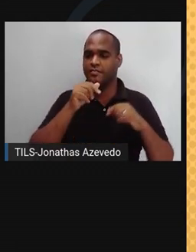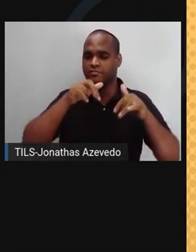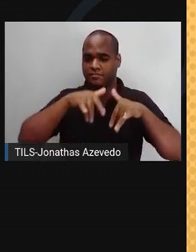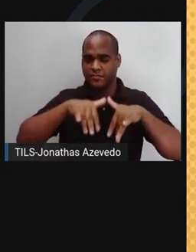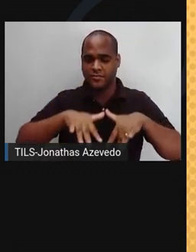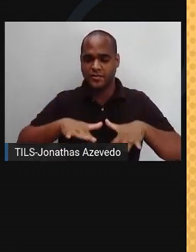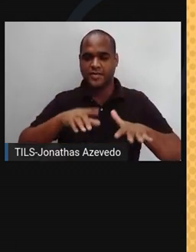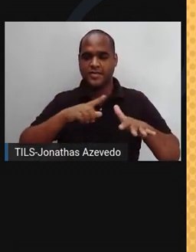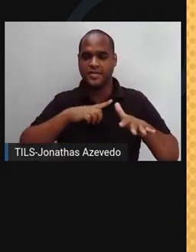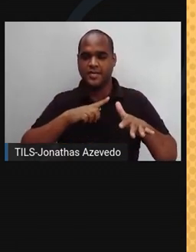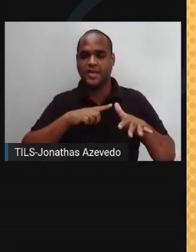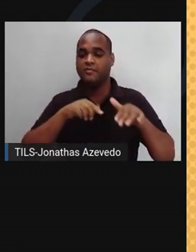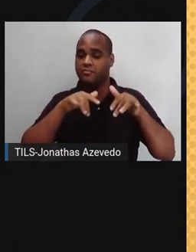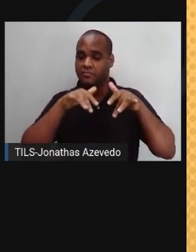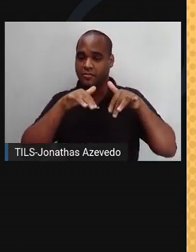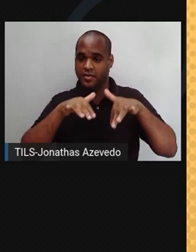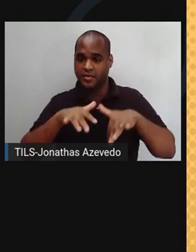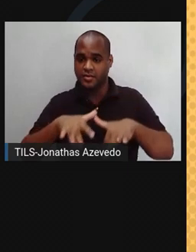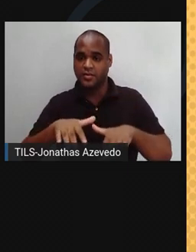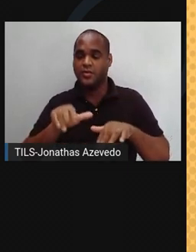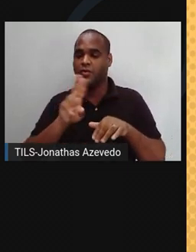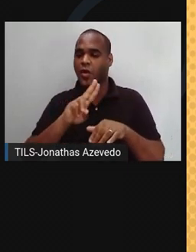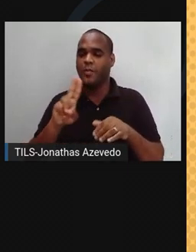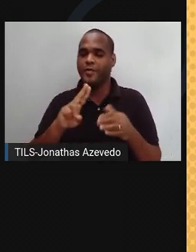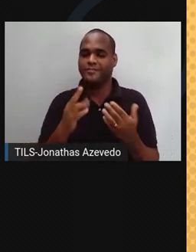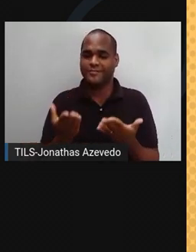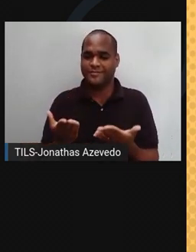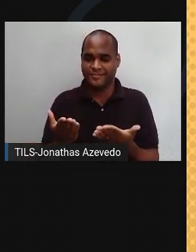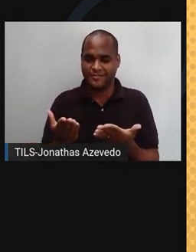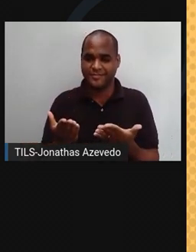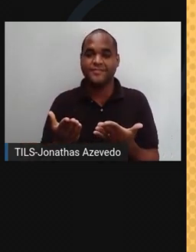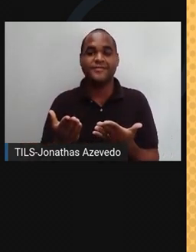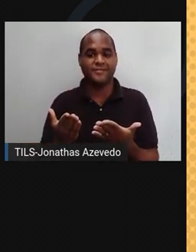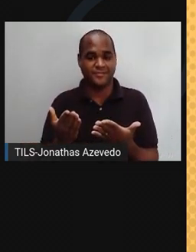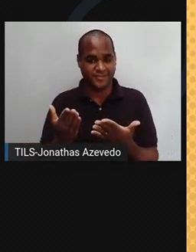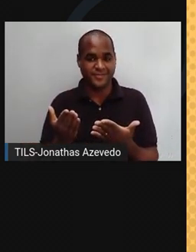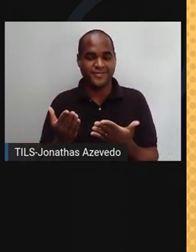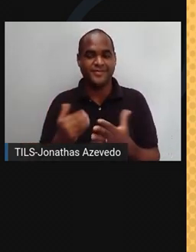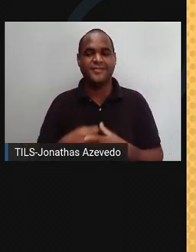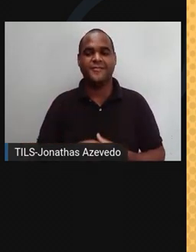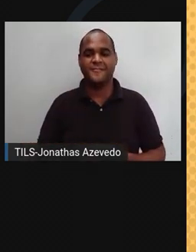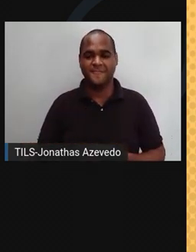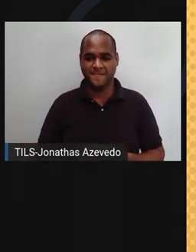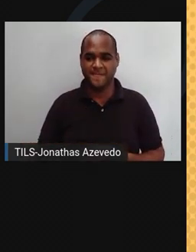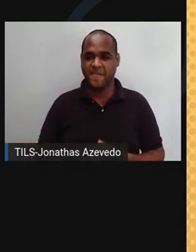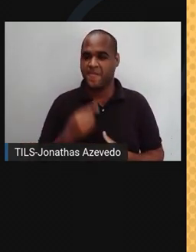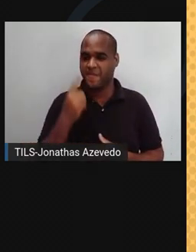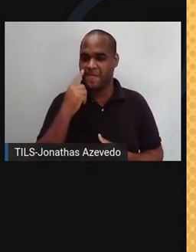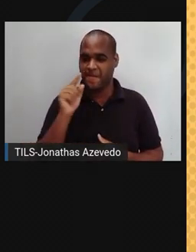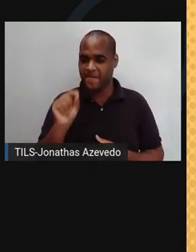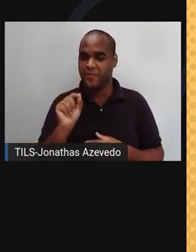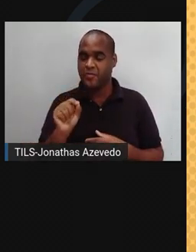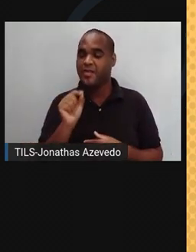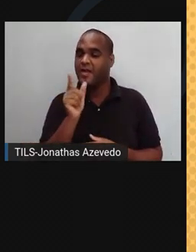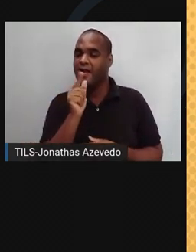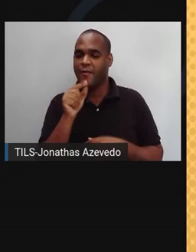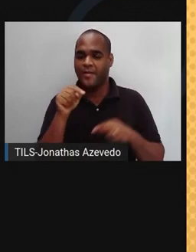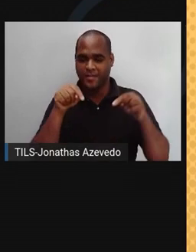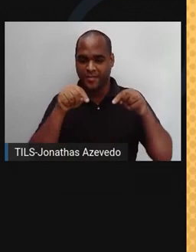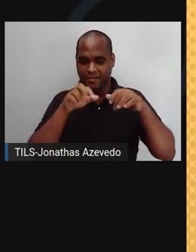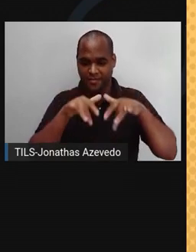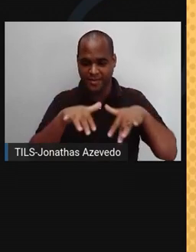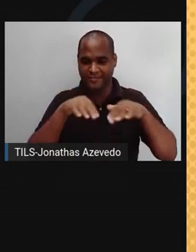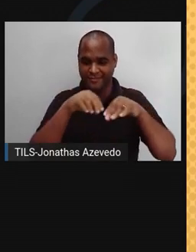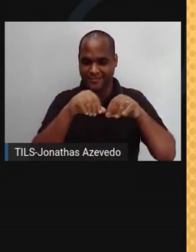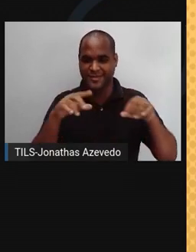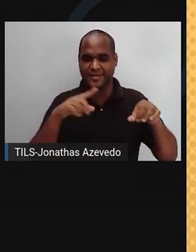água que existem abaixo do solo chamado lençóis subterrâneos a parte da água que foi para o solo